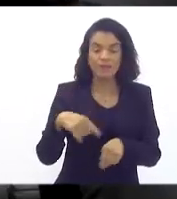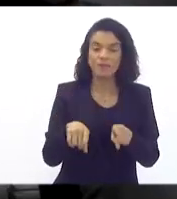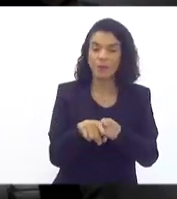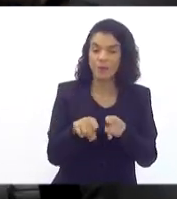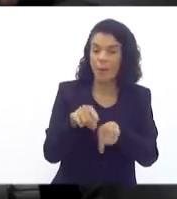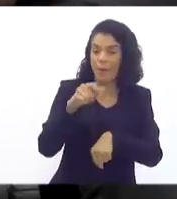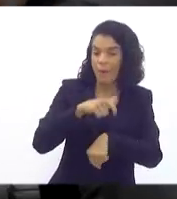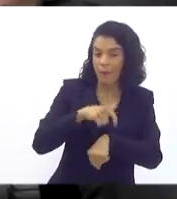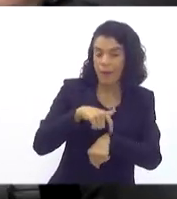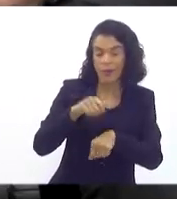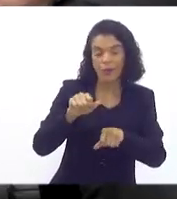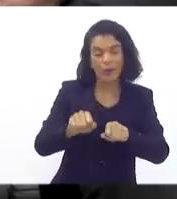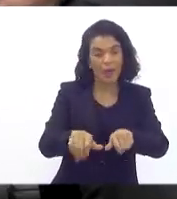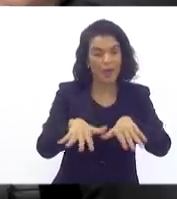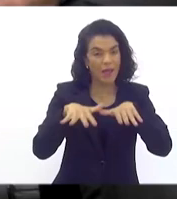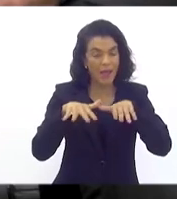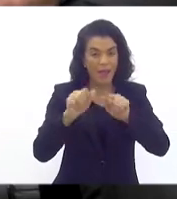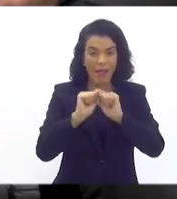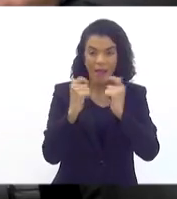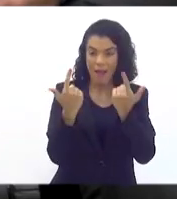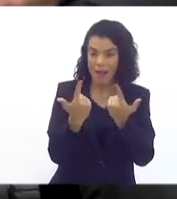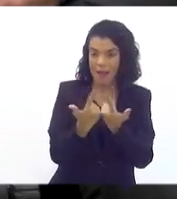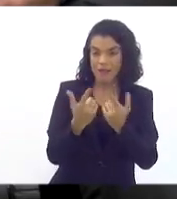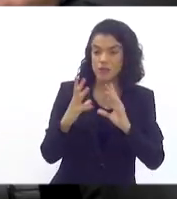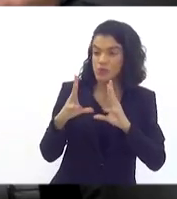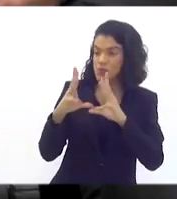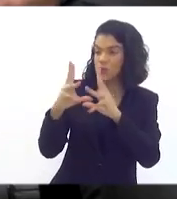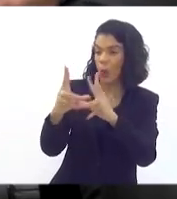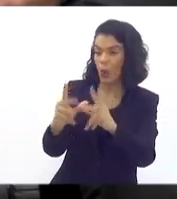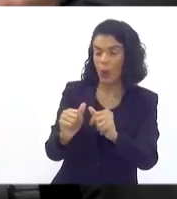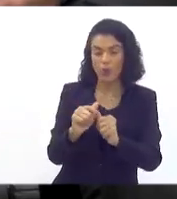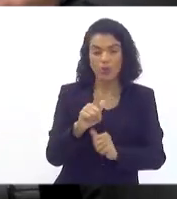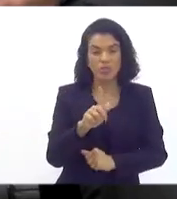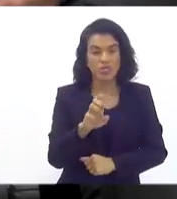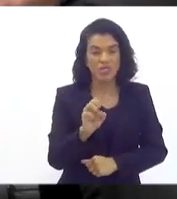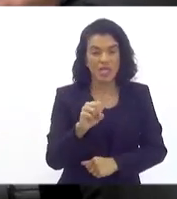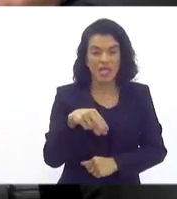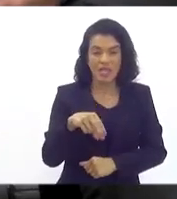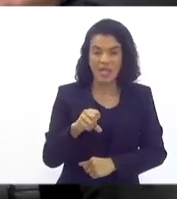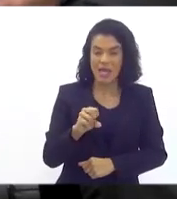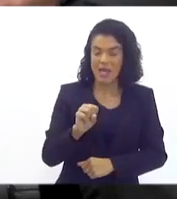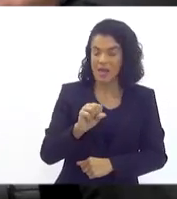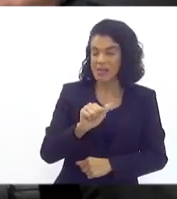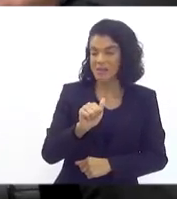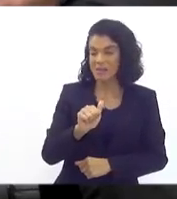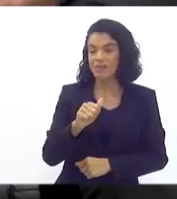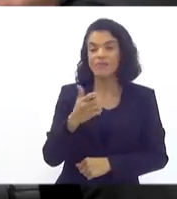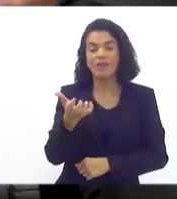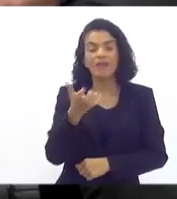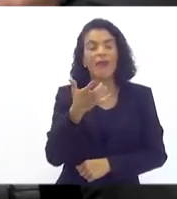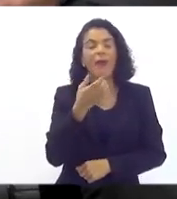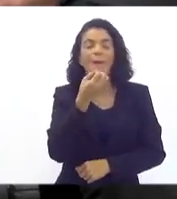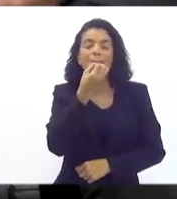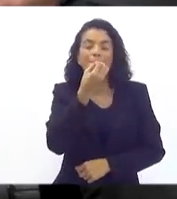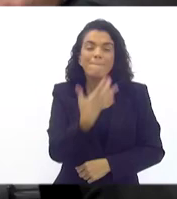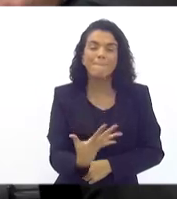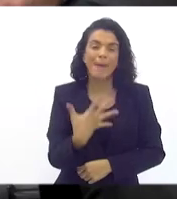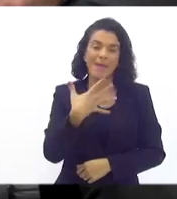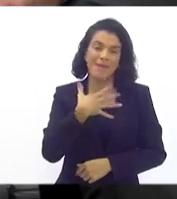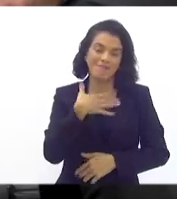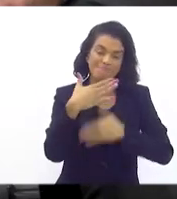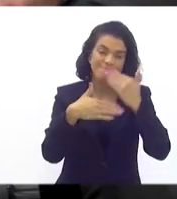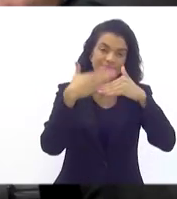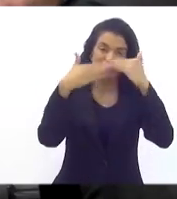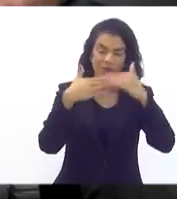essa Assembleia que a participação dos Senhores de todos né da genésia de todas as pessoas que querem o bem do rim que querem é o desenvolvimento